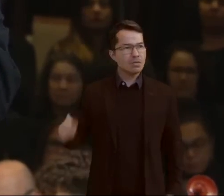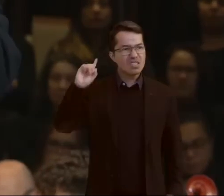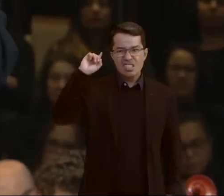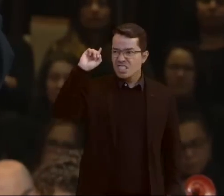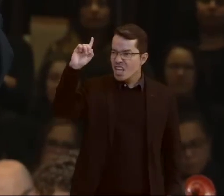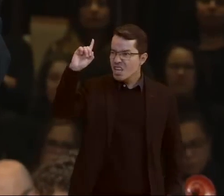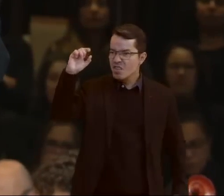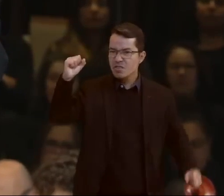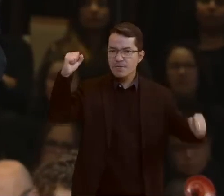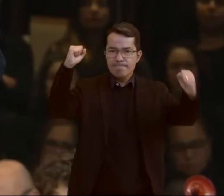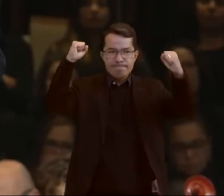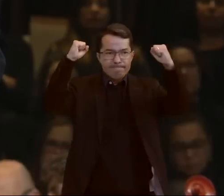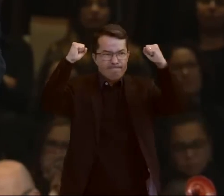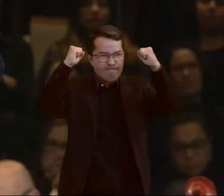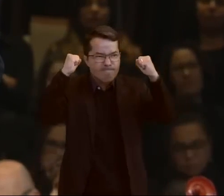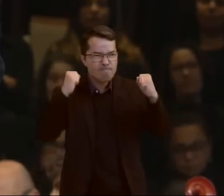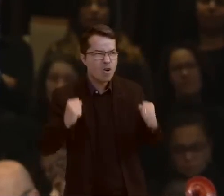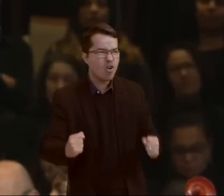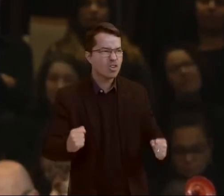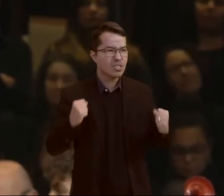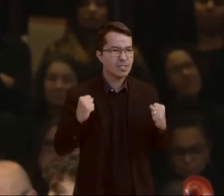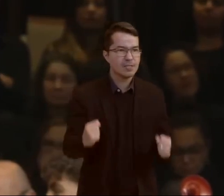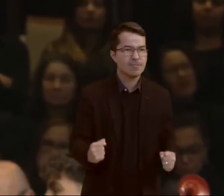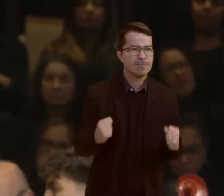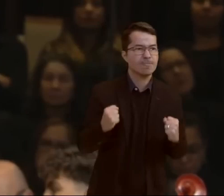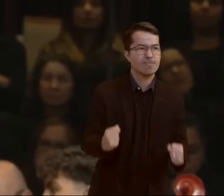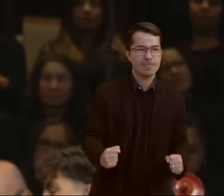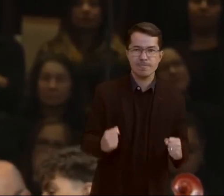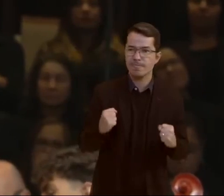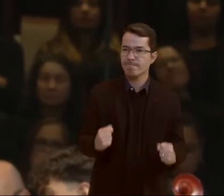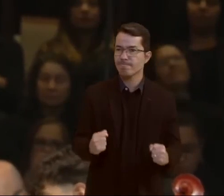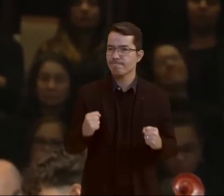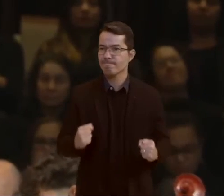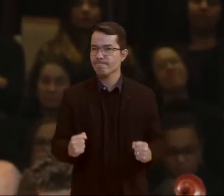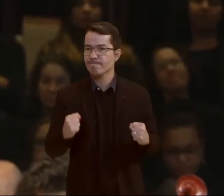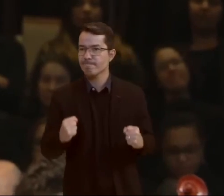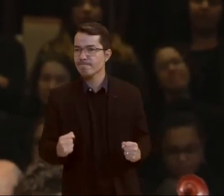Mas essa loucura virou uma fé ardente no meu coração.